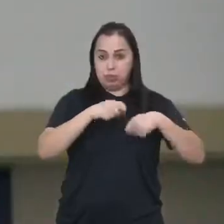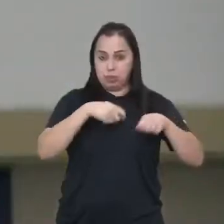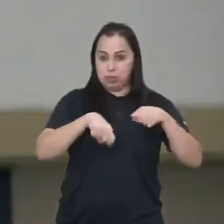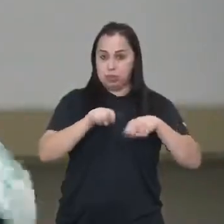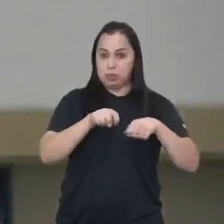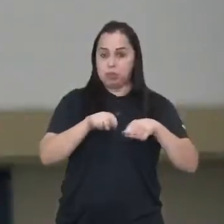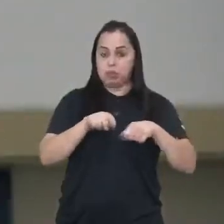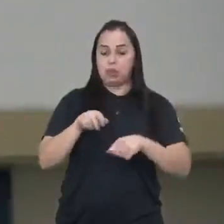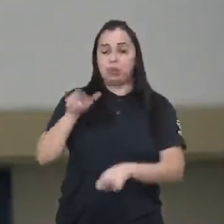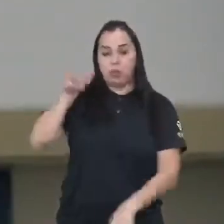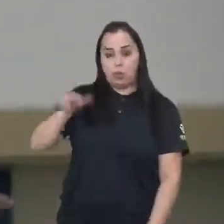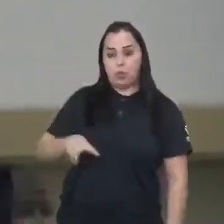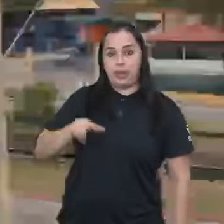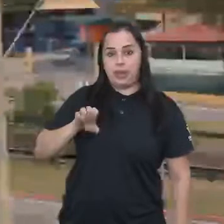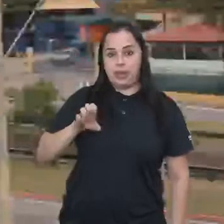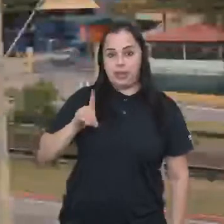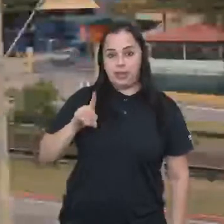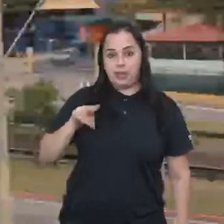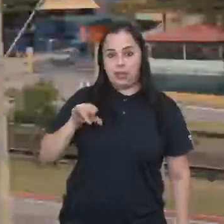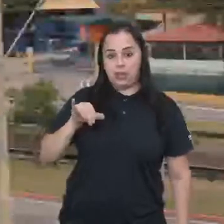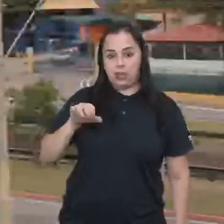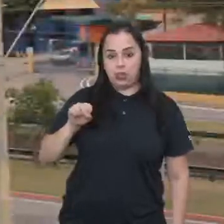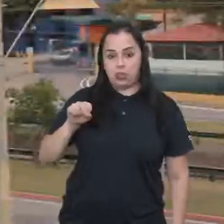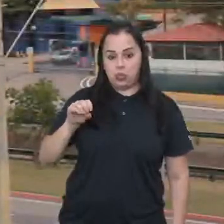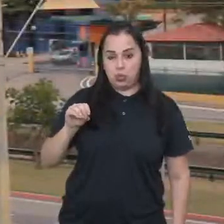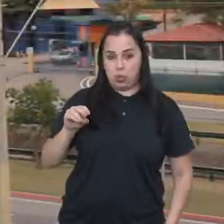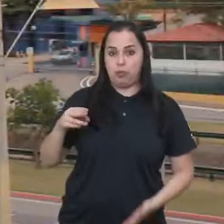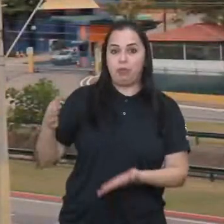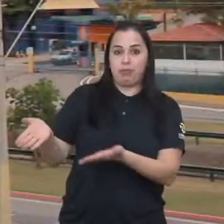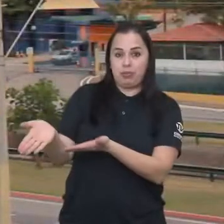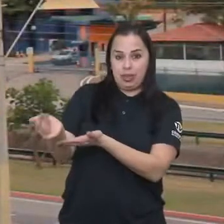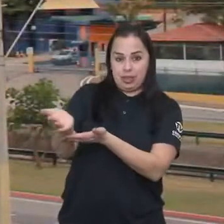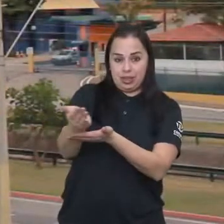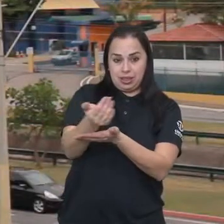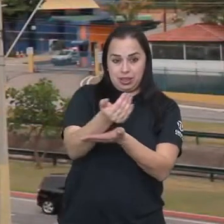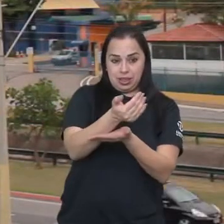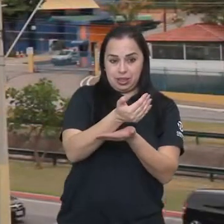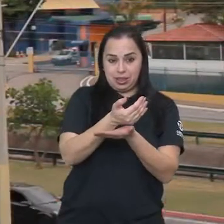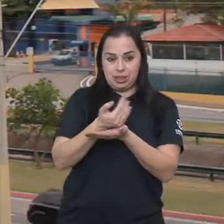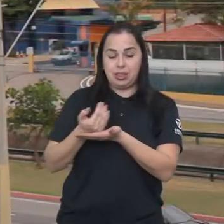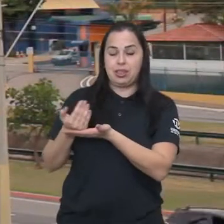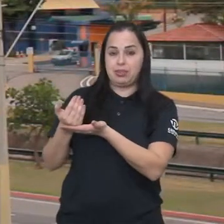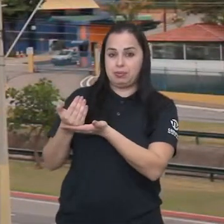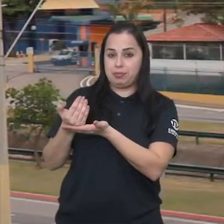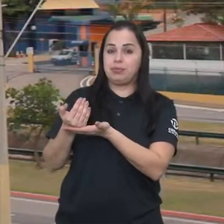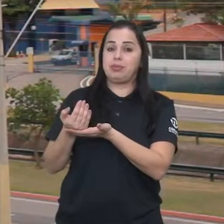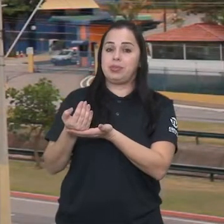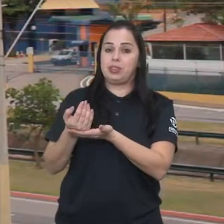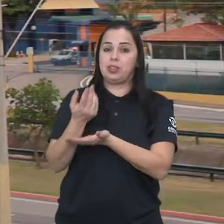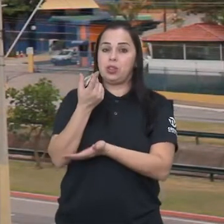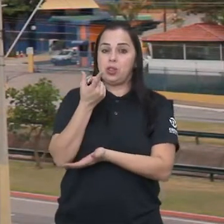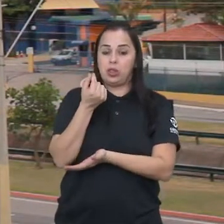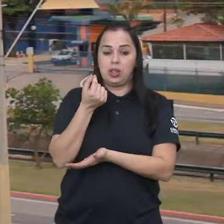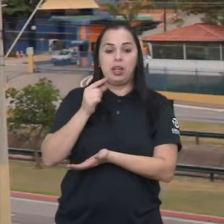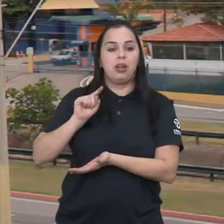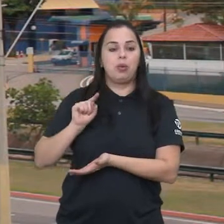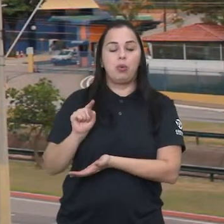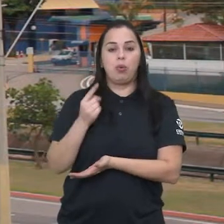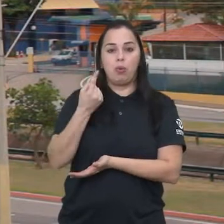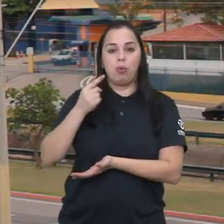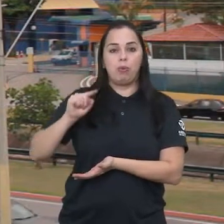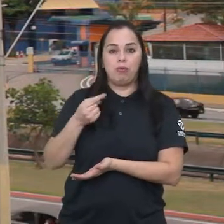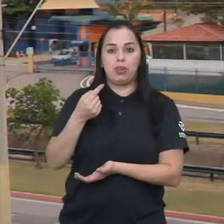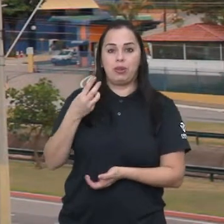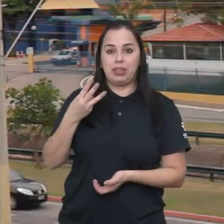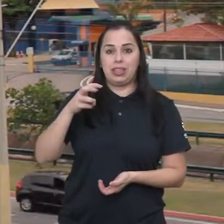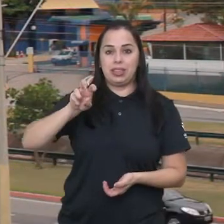Finanças, Odilson Braz Júnior, a receita total arrecadada nos 4 primeiros meses do ano foi de